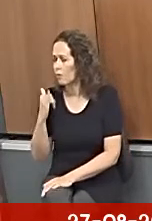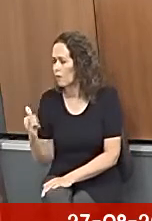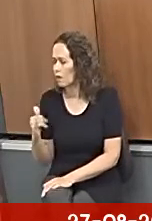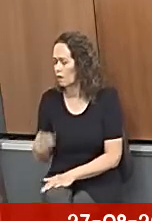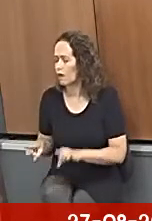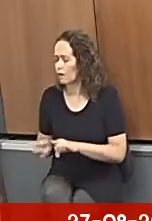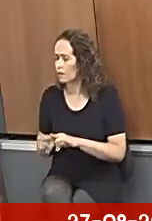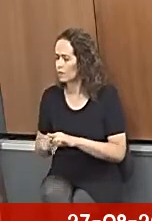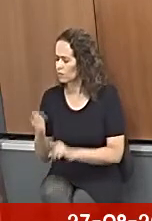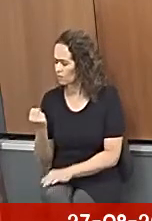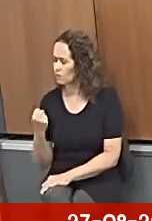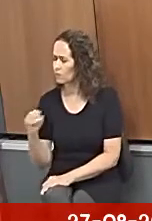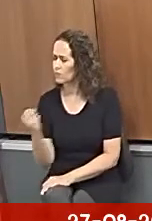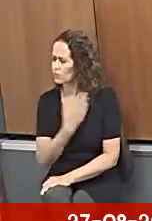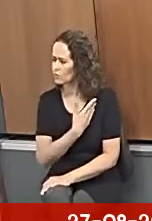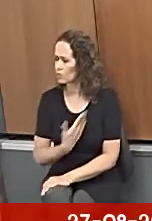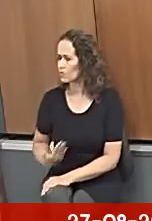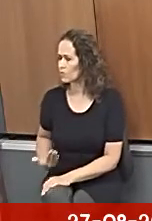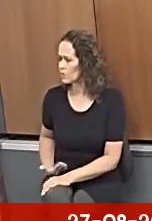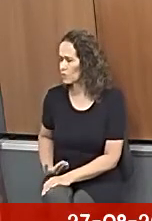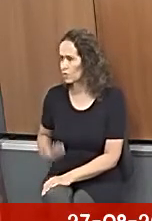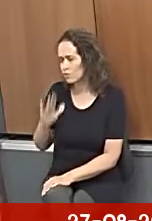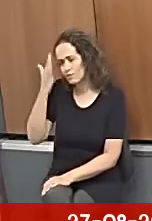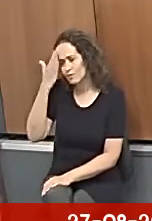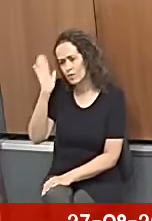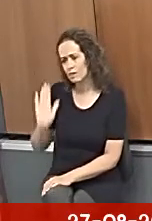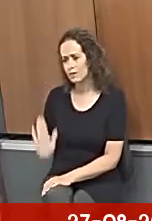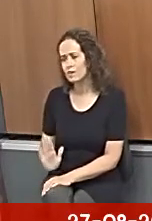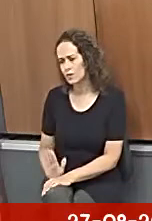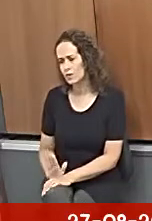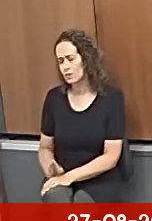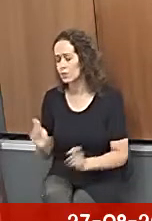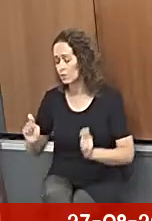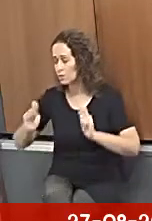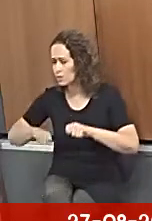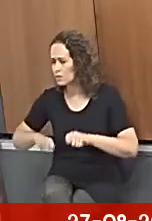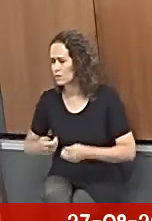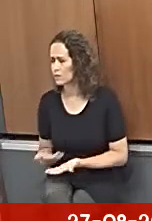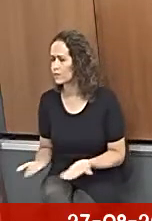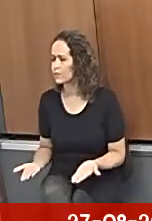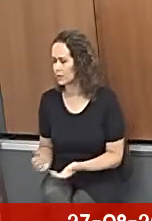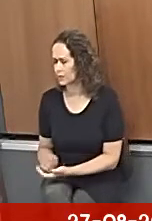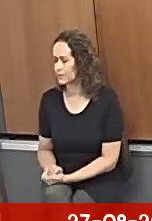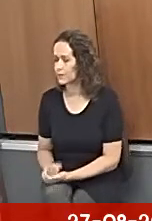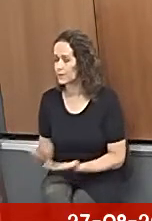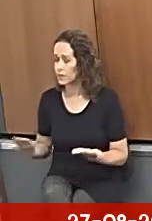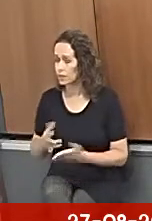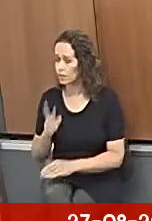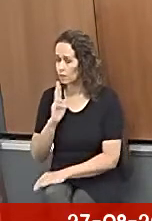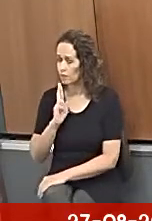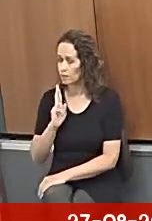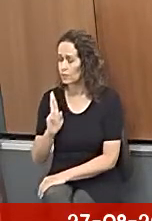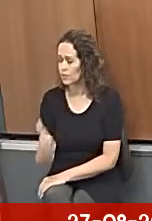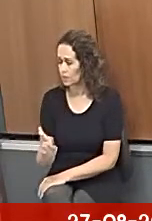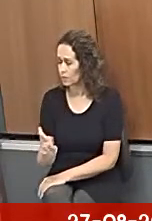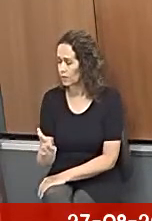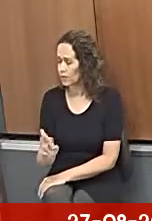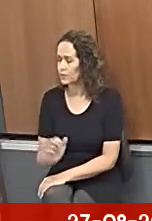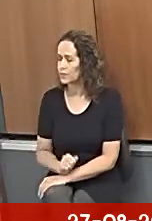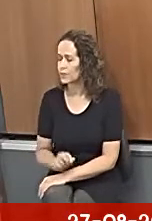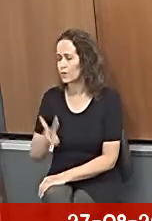público não entra na minha cabeça e é possível isso e agora vou respondendo o vibrante